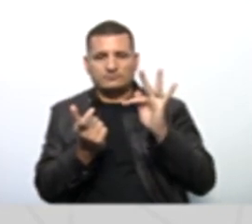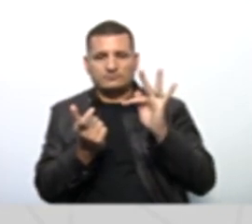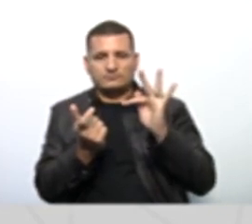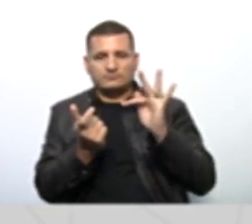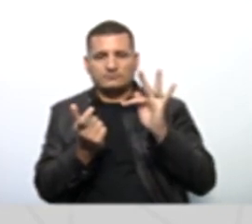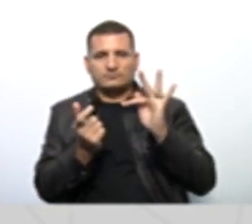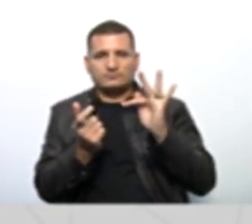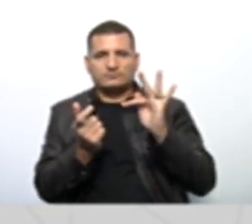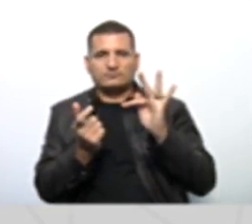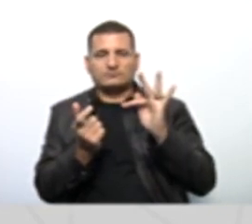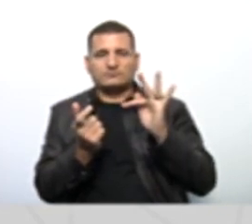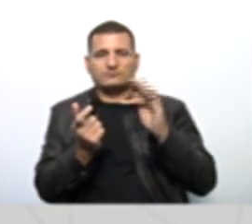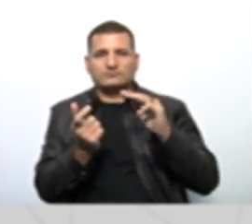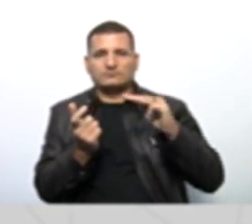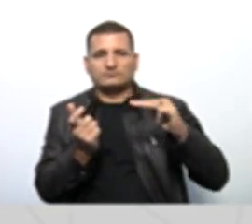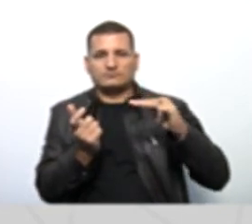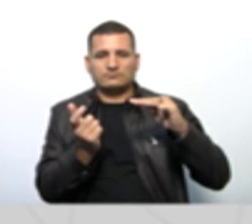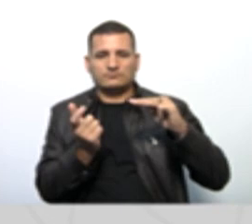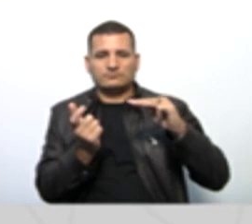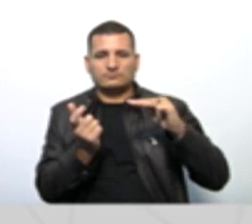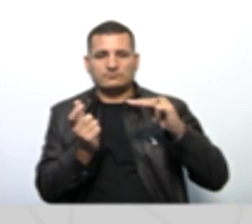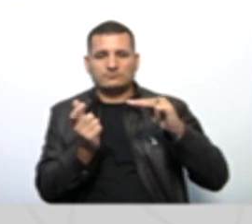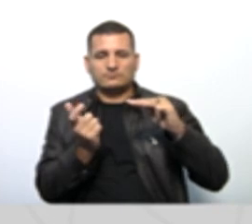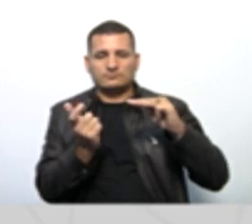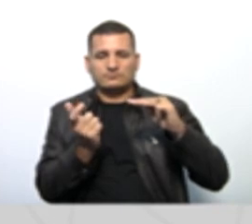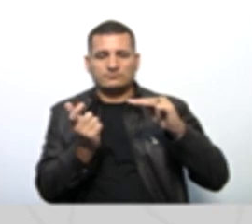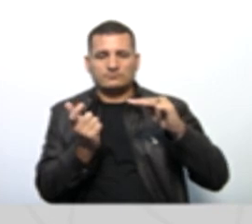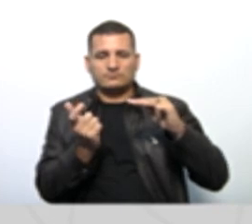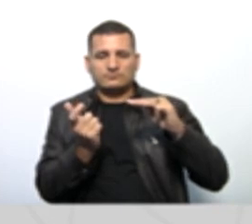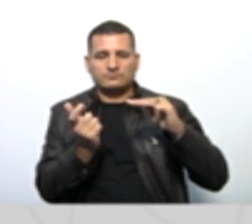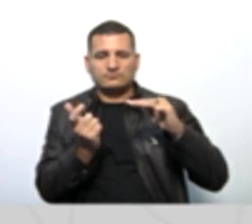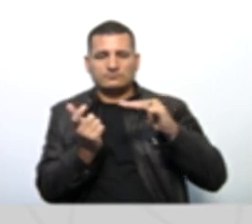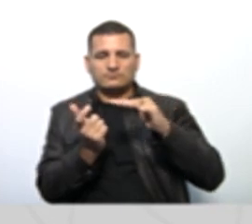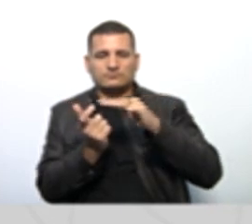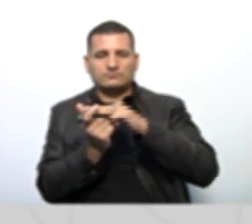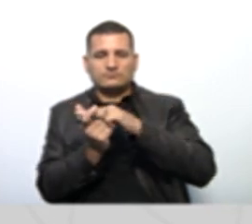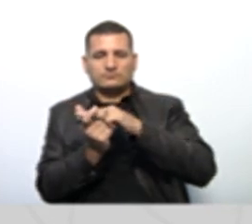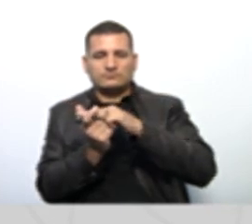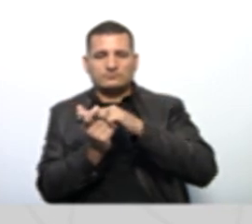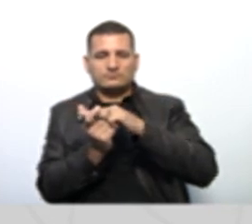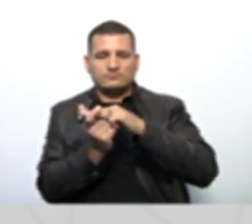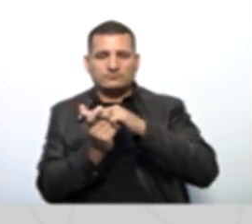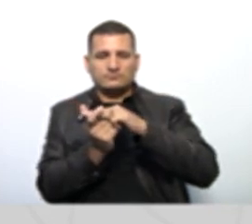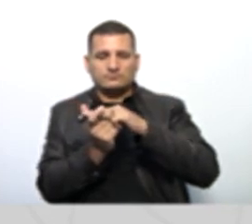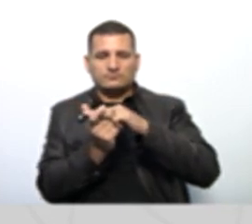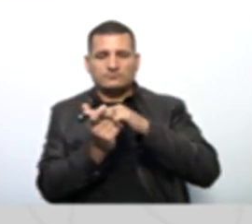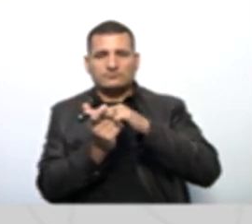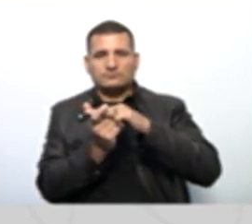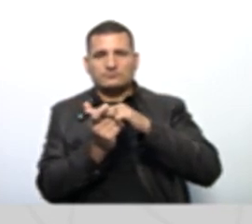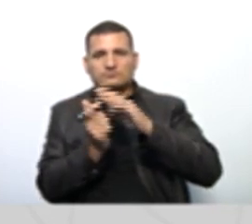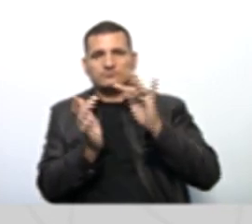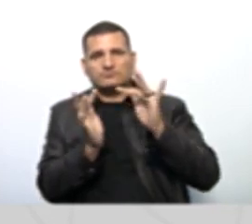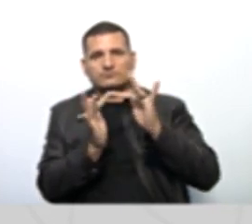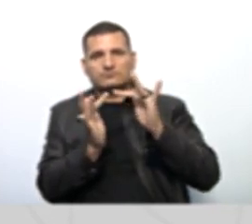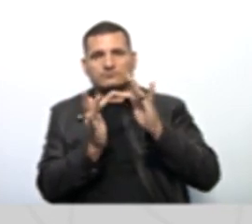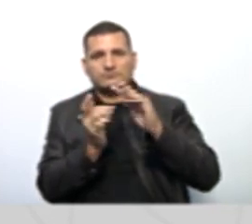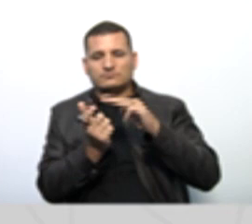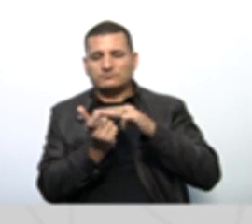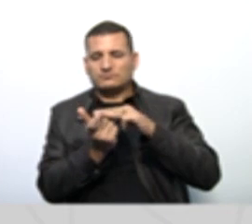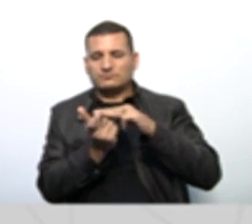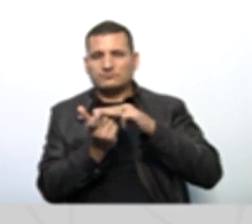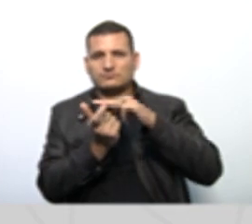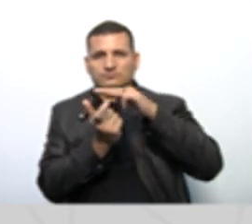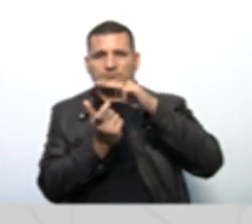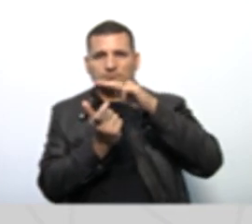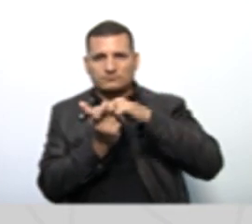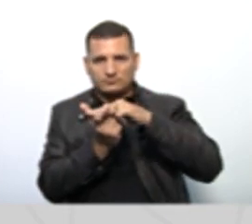foram o fio na outra está aonde ocorre aquele contato aquele contato metálico é isso